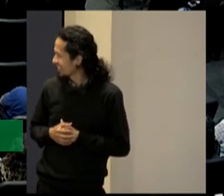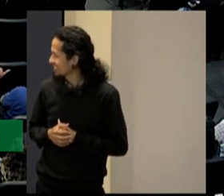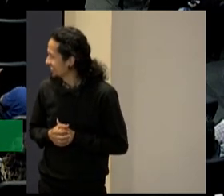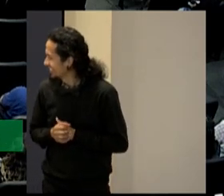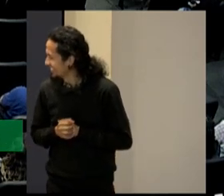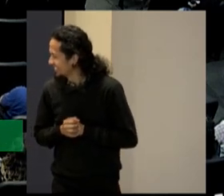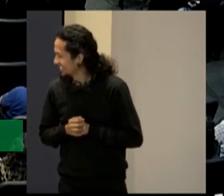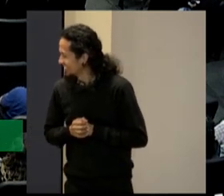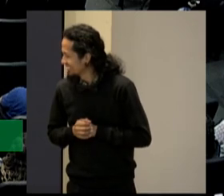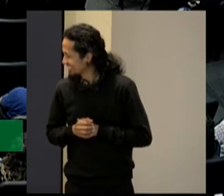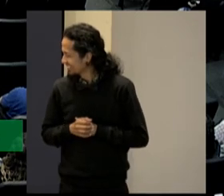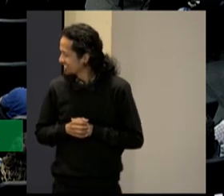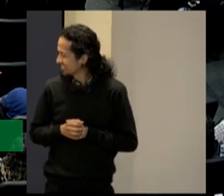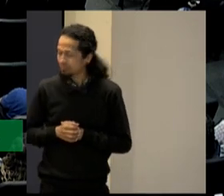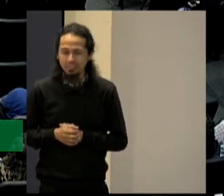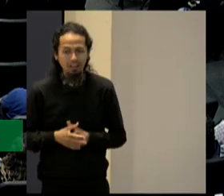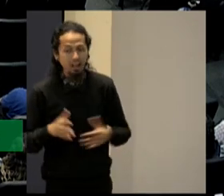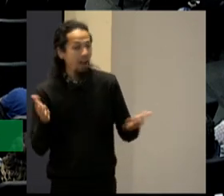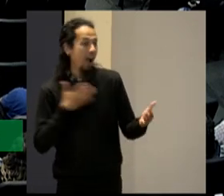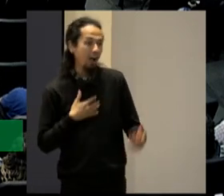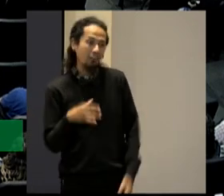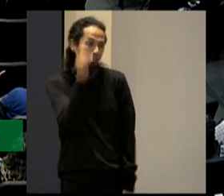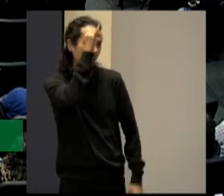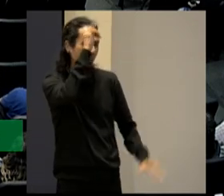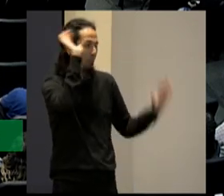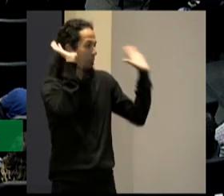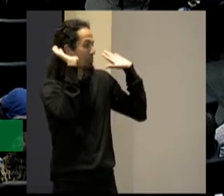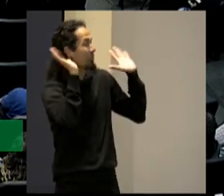Ah, nossa, vou levar, vou ficar toda boba agora.